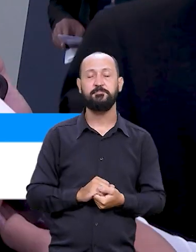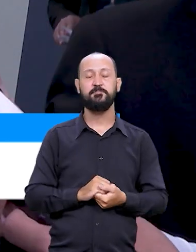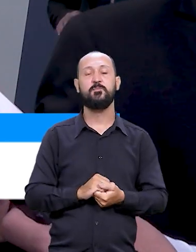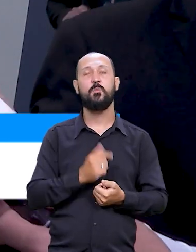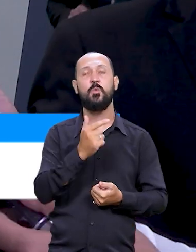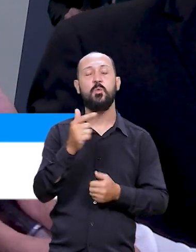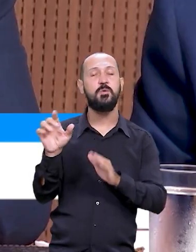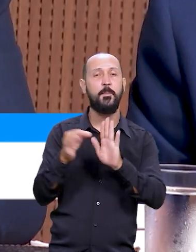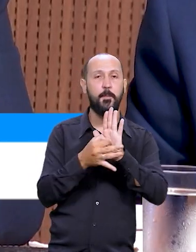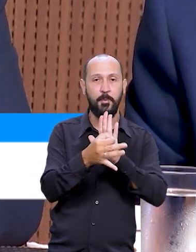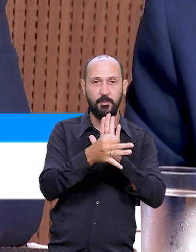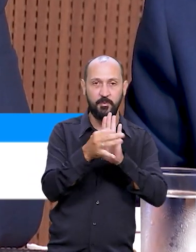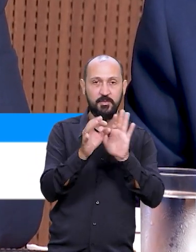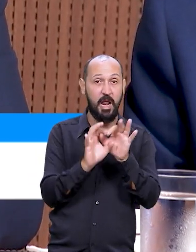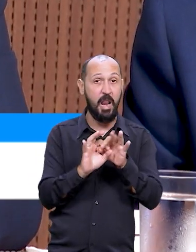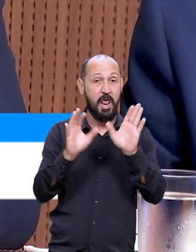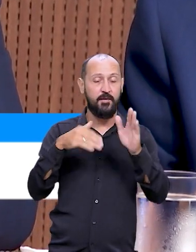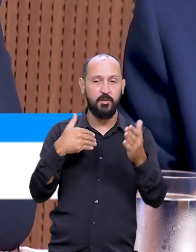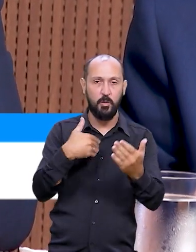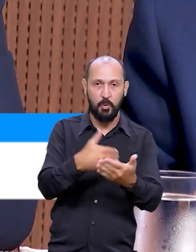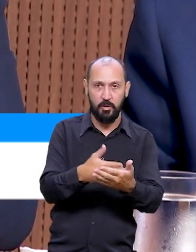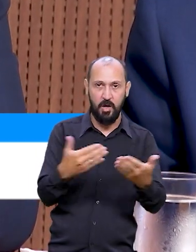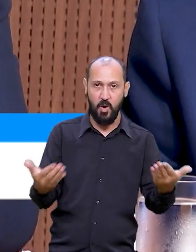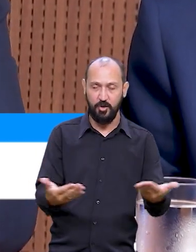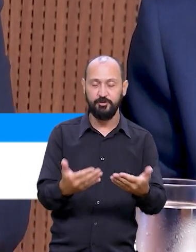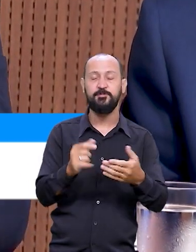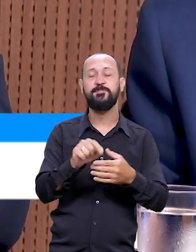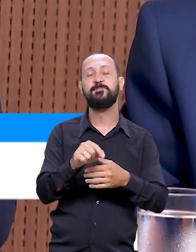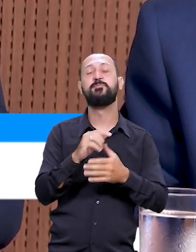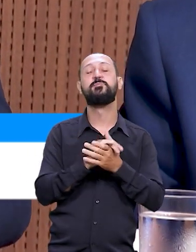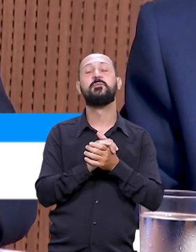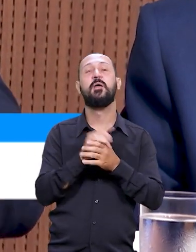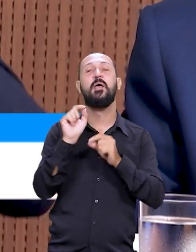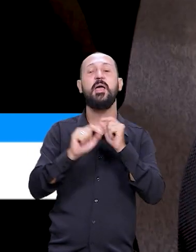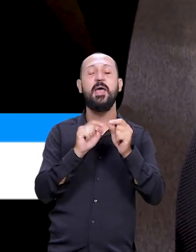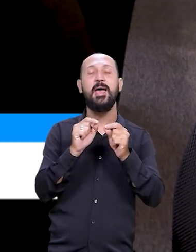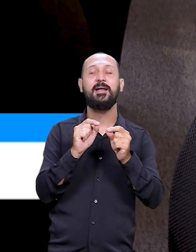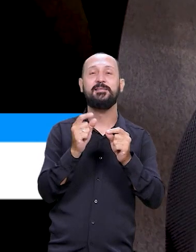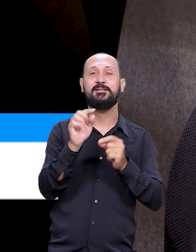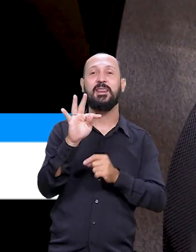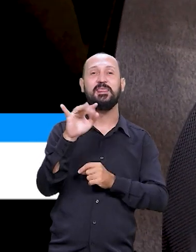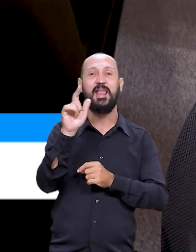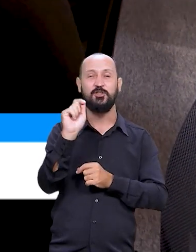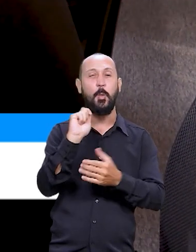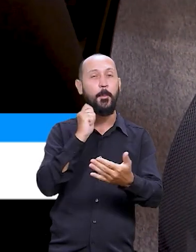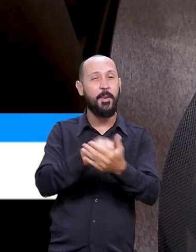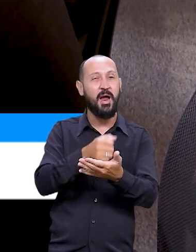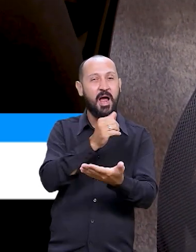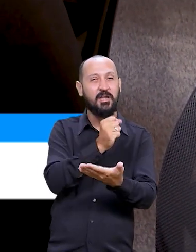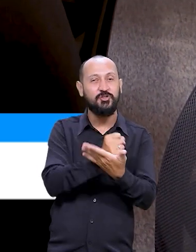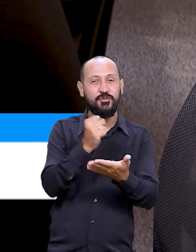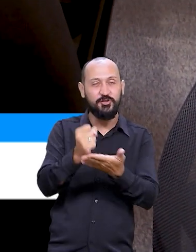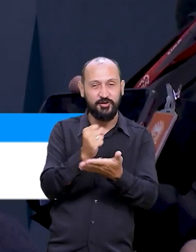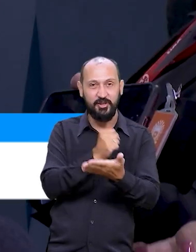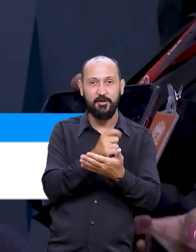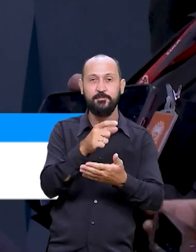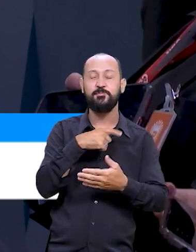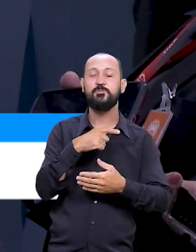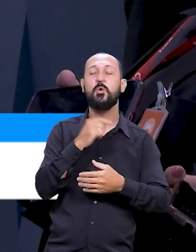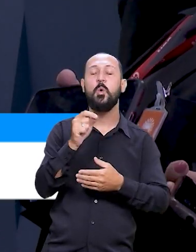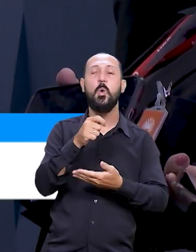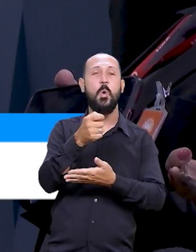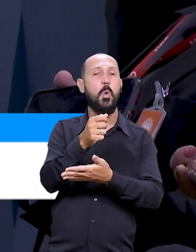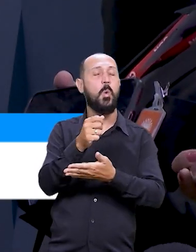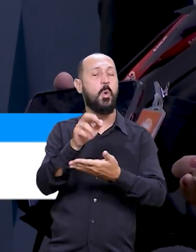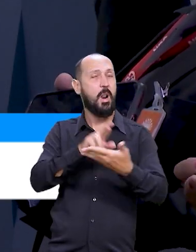consenso e aprová-las. Outra proposta que segue livre tramitação na Casa de Leis é a que trata das taxas cartorárias. O relator